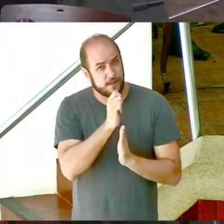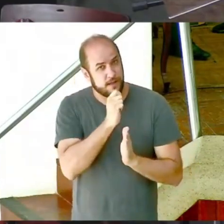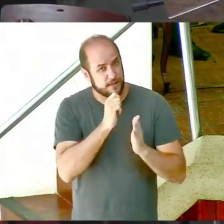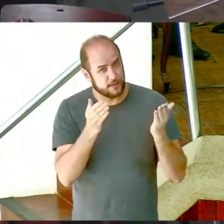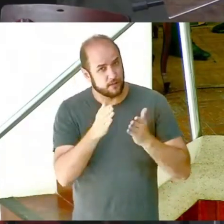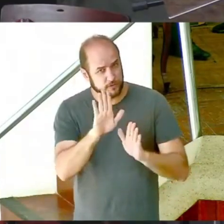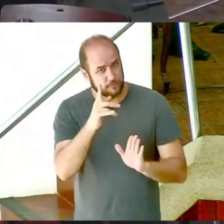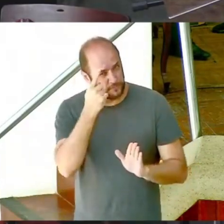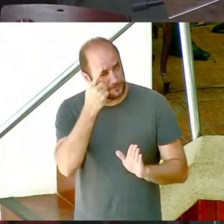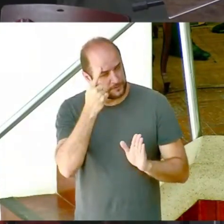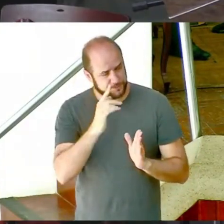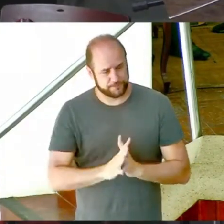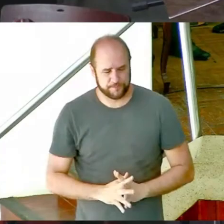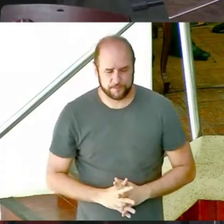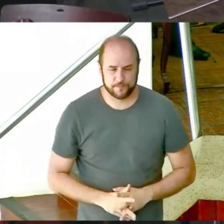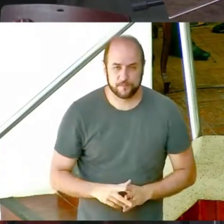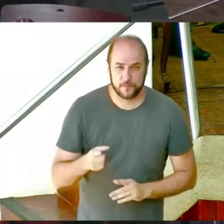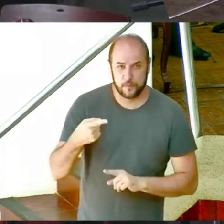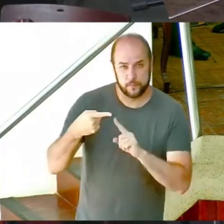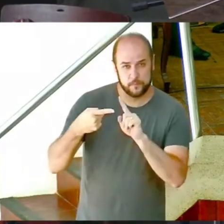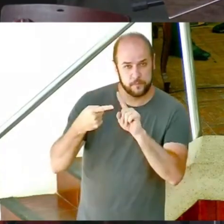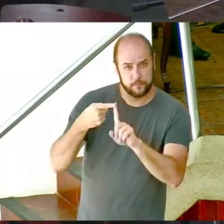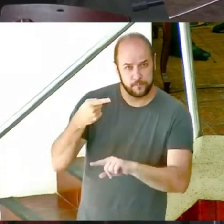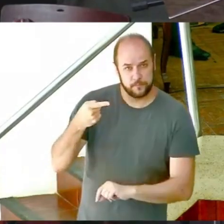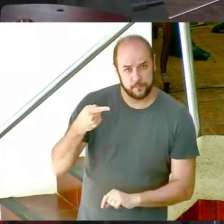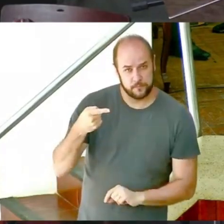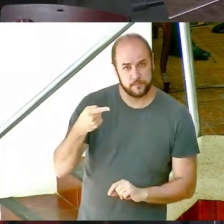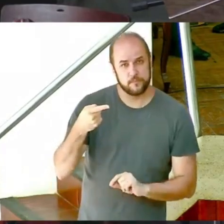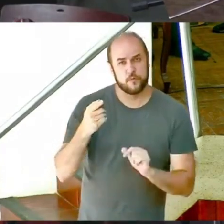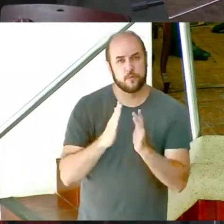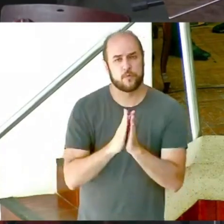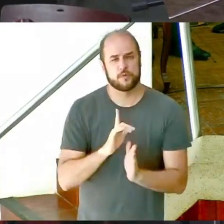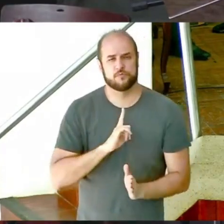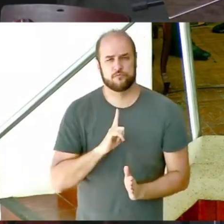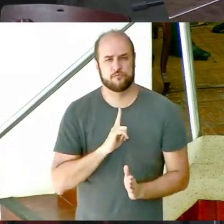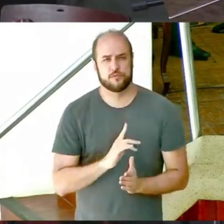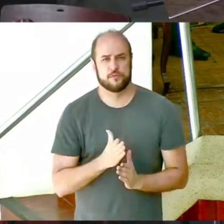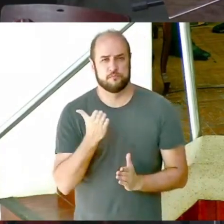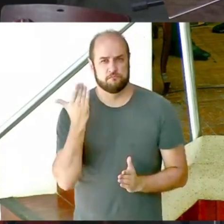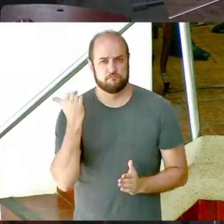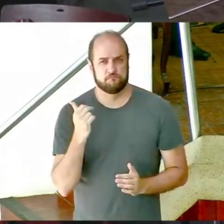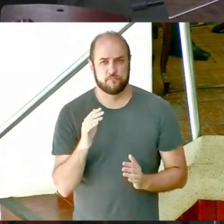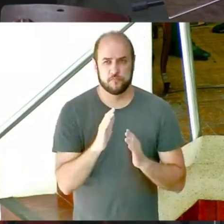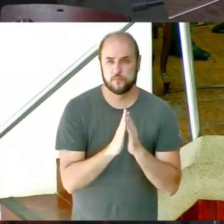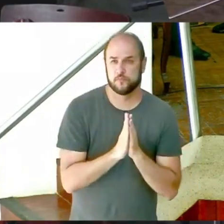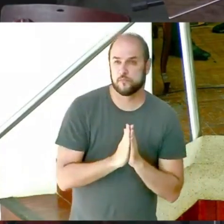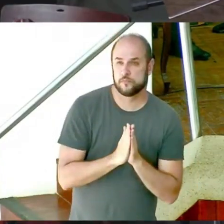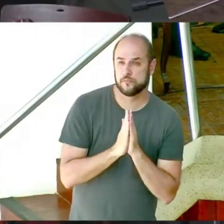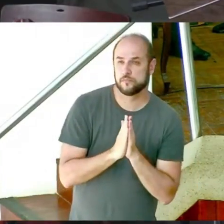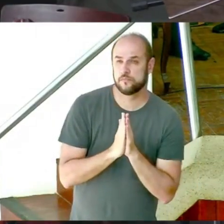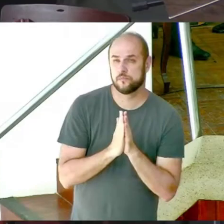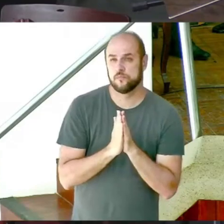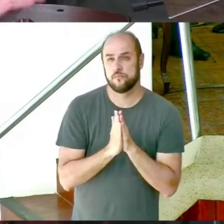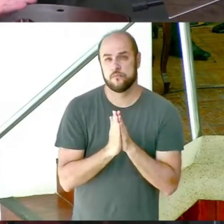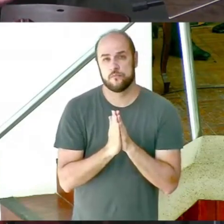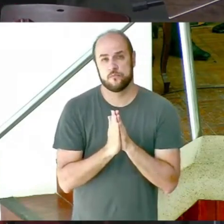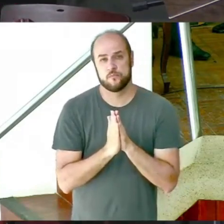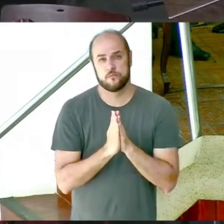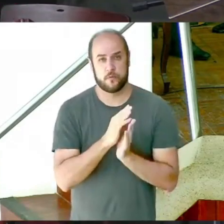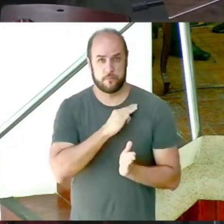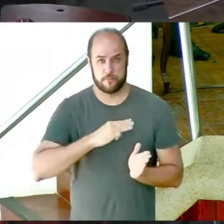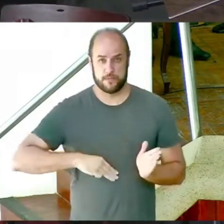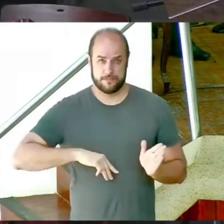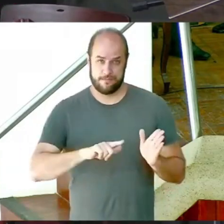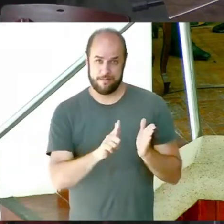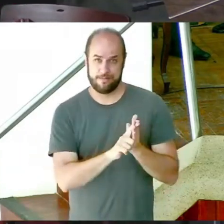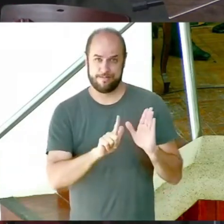hoje. O primeiro tipo de oração que era feita eram aquelas orações feitas pelos mestres da lei,